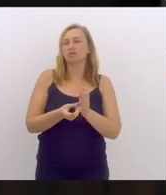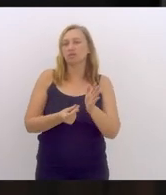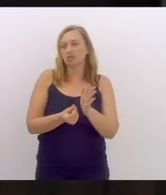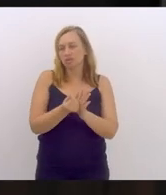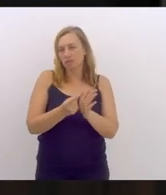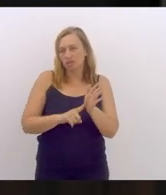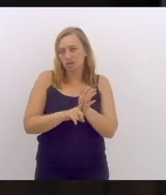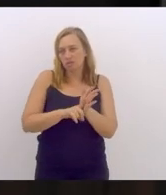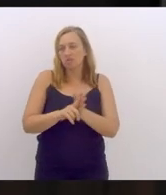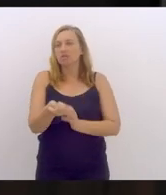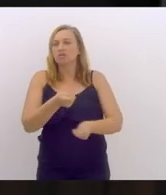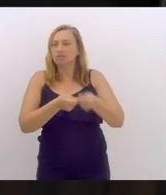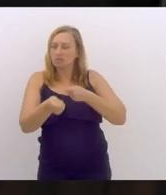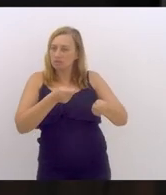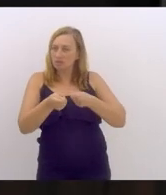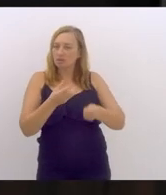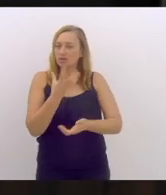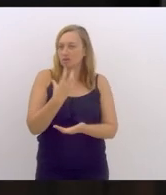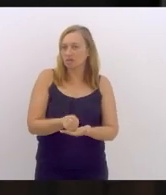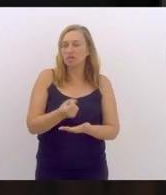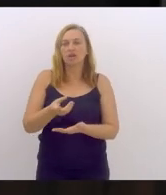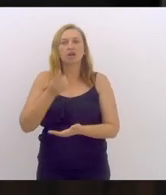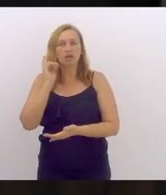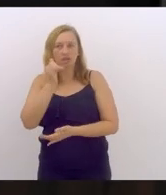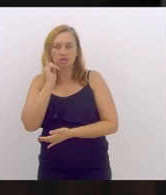financeiro e controle